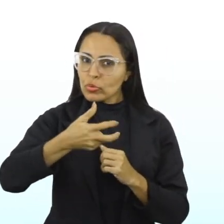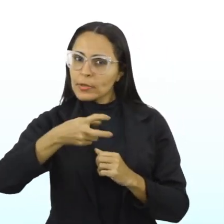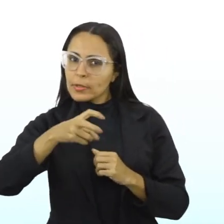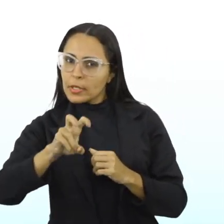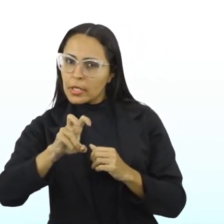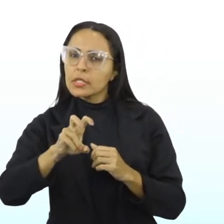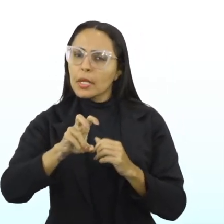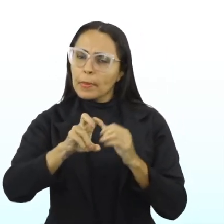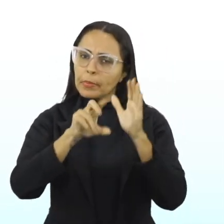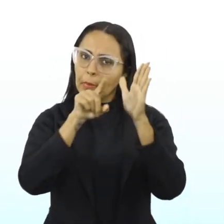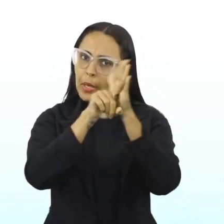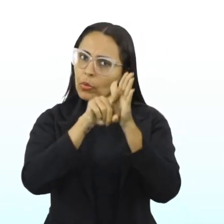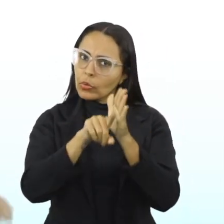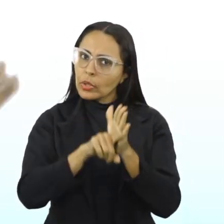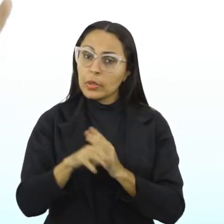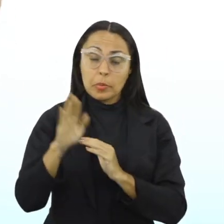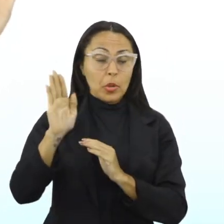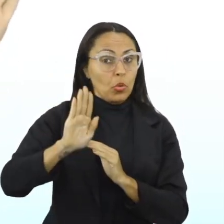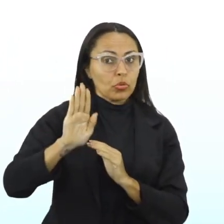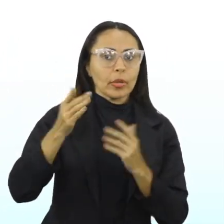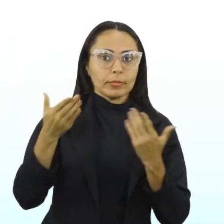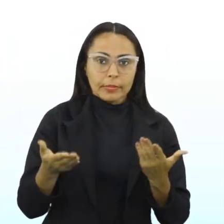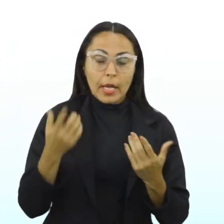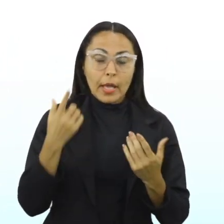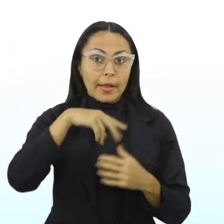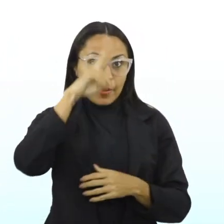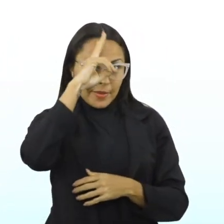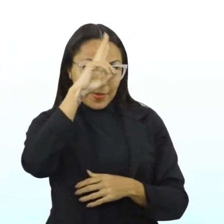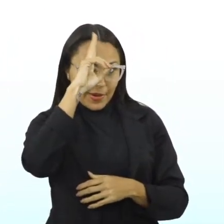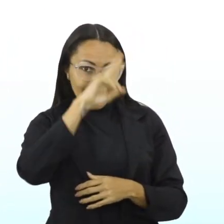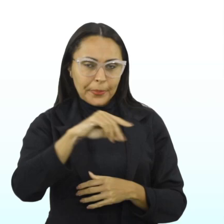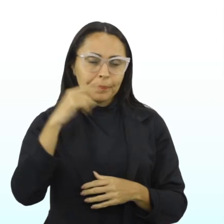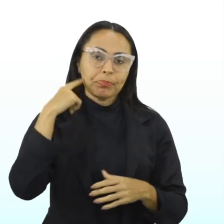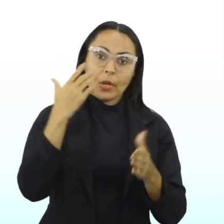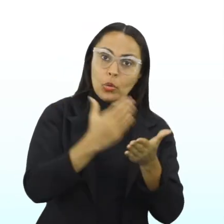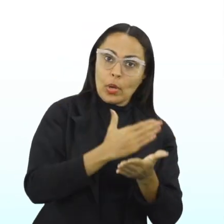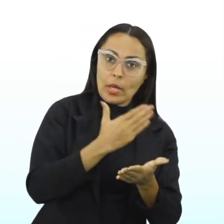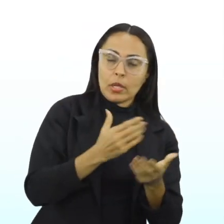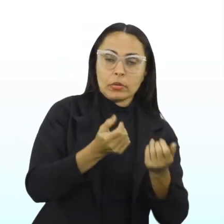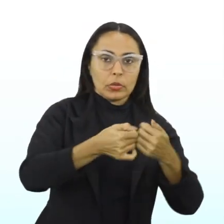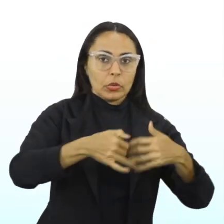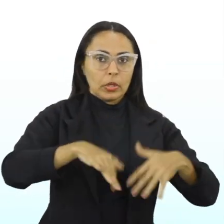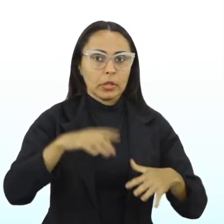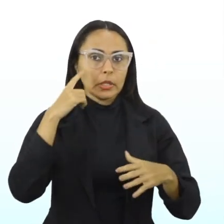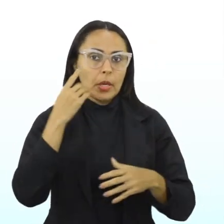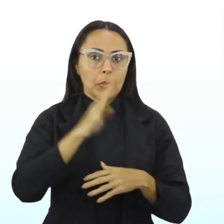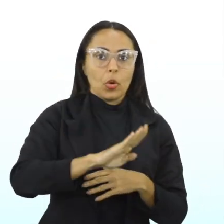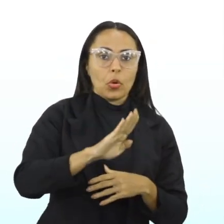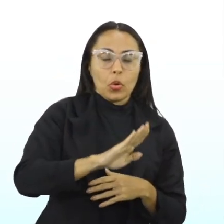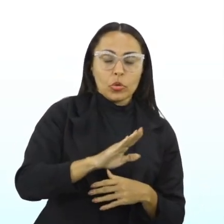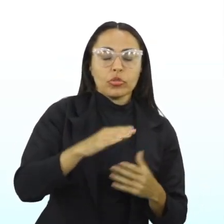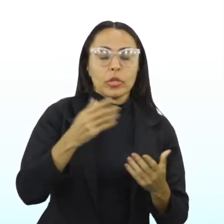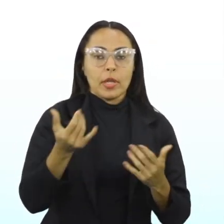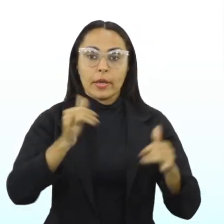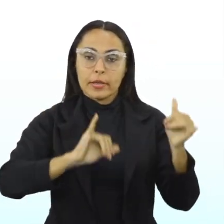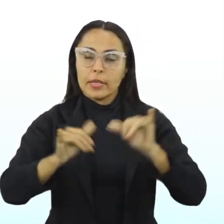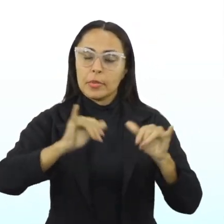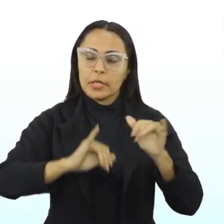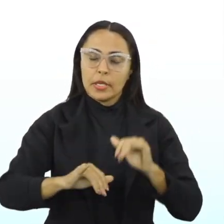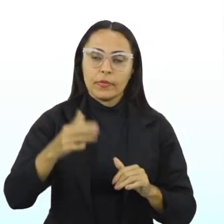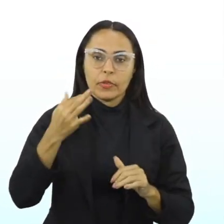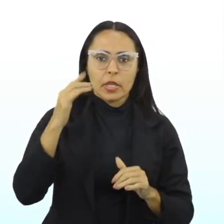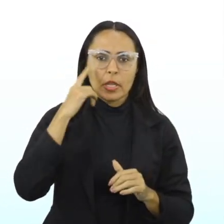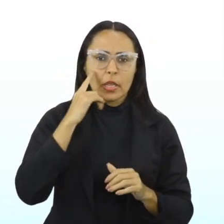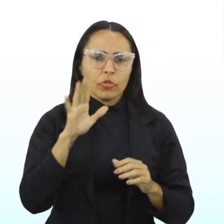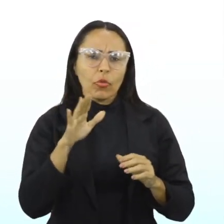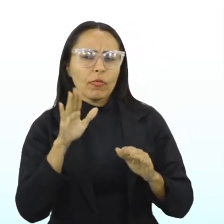questões de biologia que vai cair no Caderno de Natureza, porque lembrem, tá? No Caderno de Natureza você tem Biologia, Química e Física. E deixa eu contar um